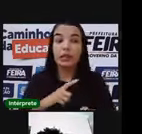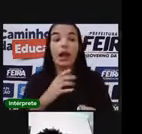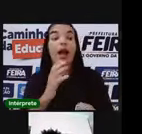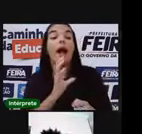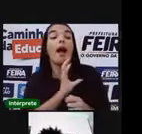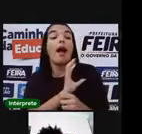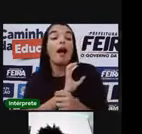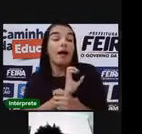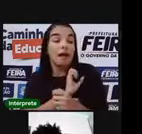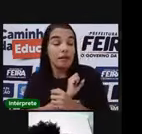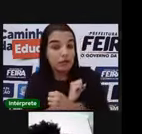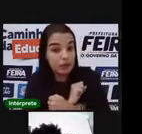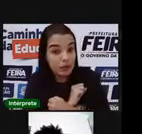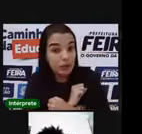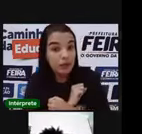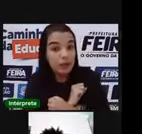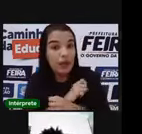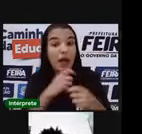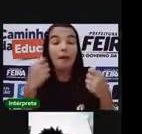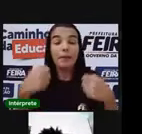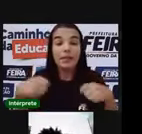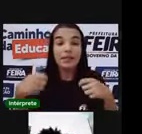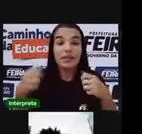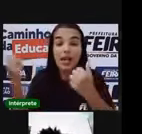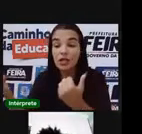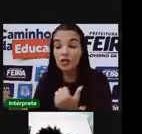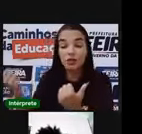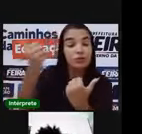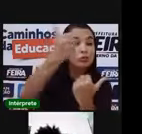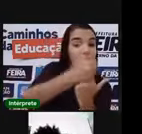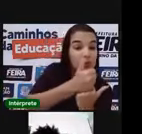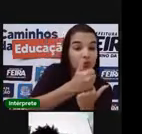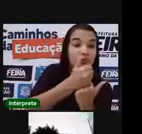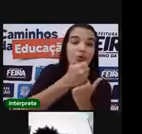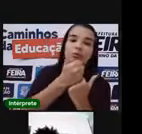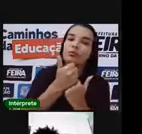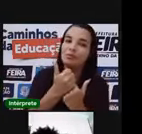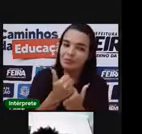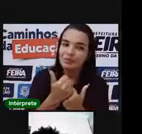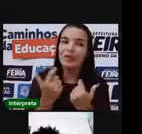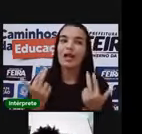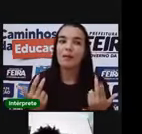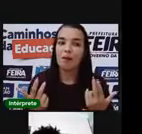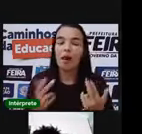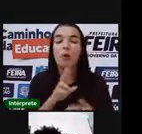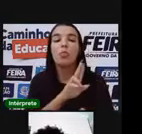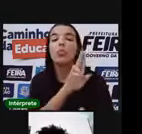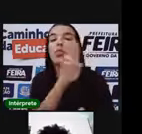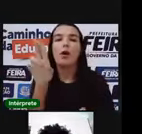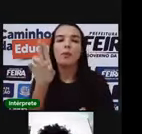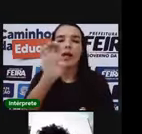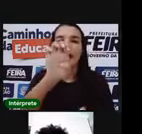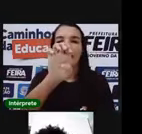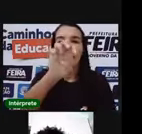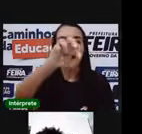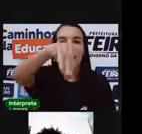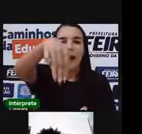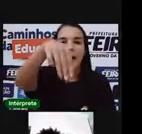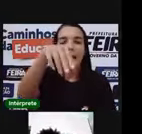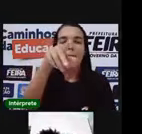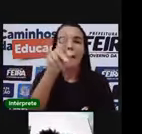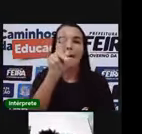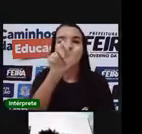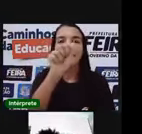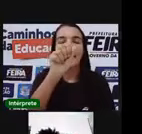sentindo. Gente, ó, deixa eu falar uma coisa para vocês. Disso de empatia. Empatia é uma coisa muito sagrada. Não